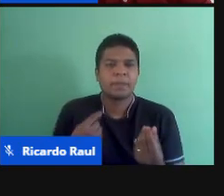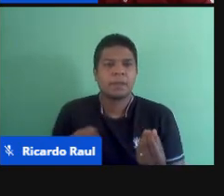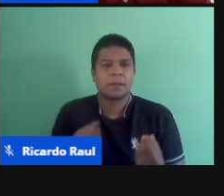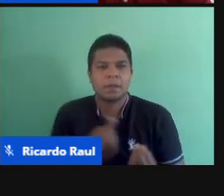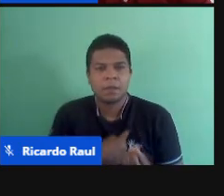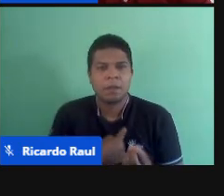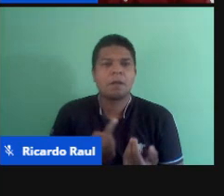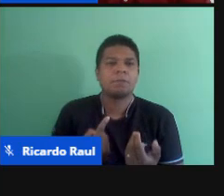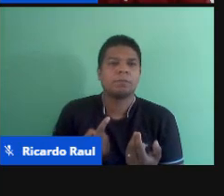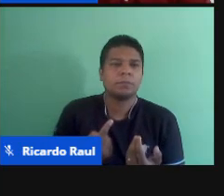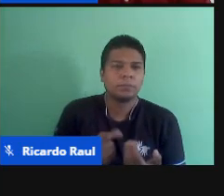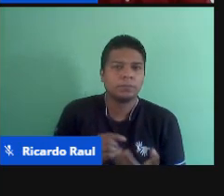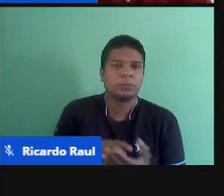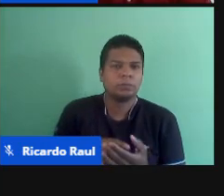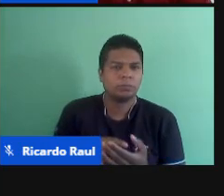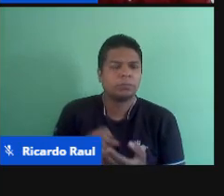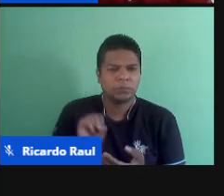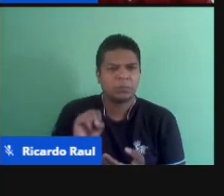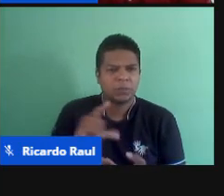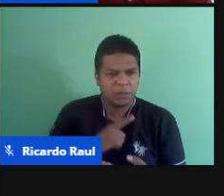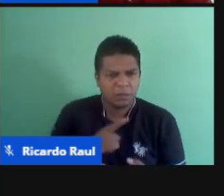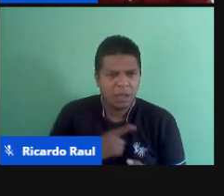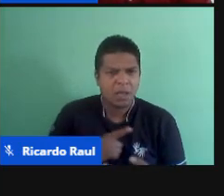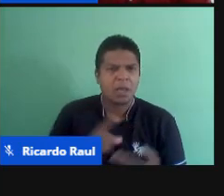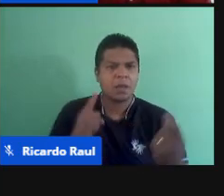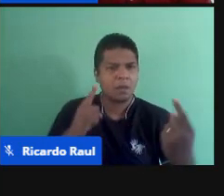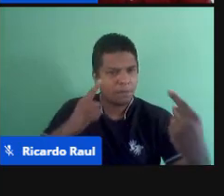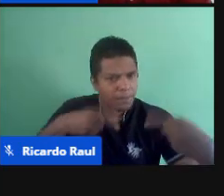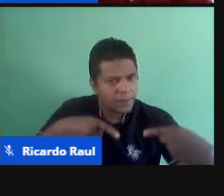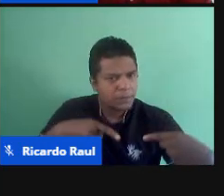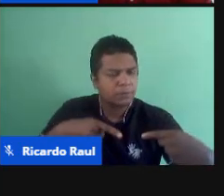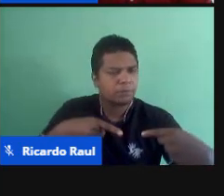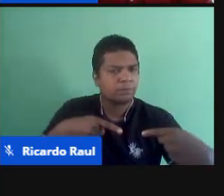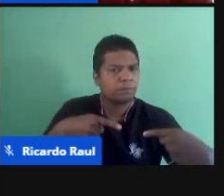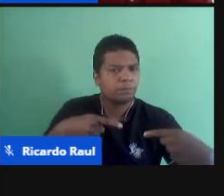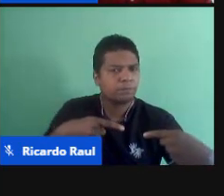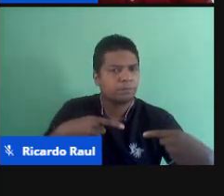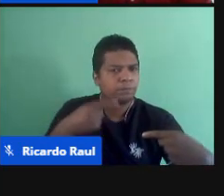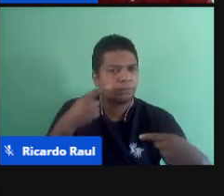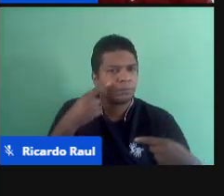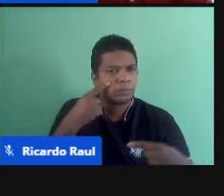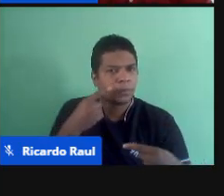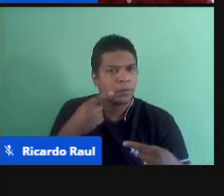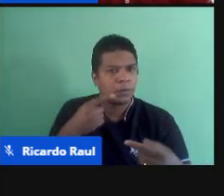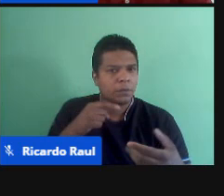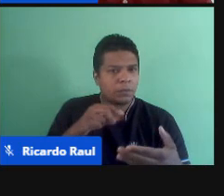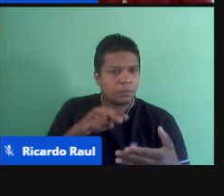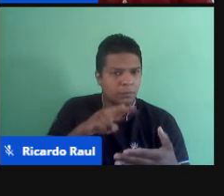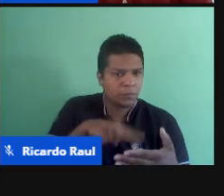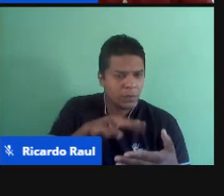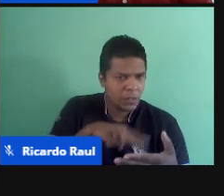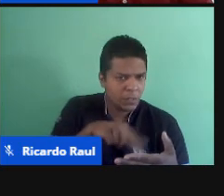gera uma certa competição. E aí eu fui buscar em Silva e Cruz